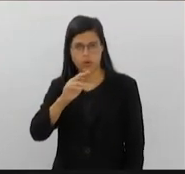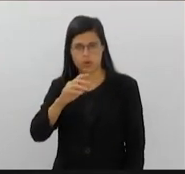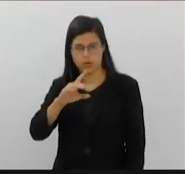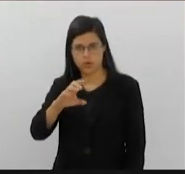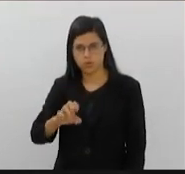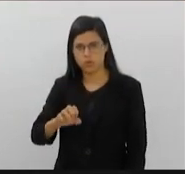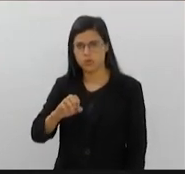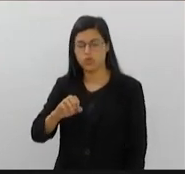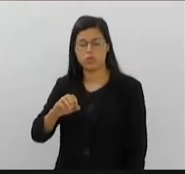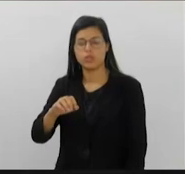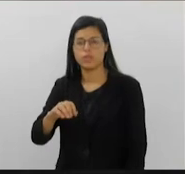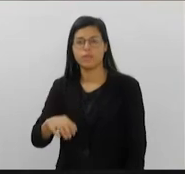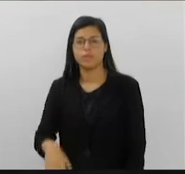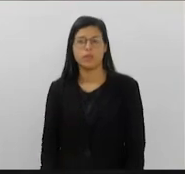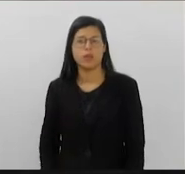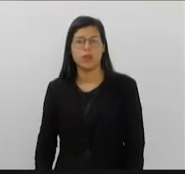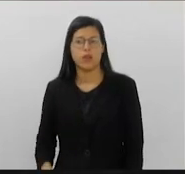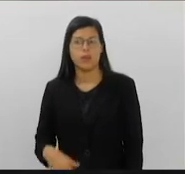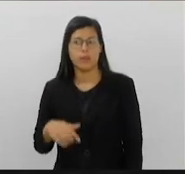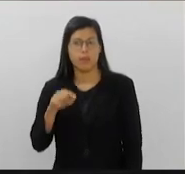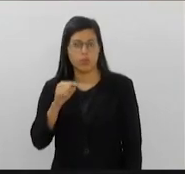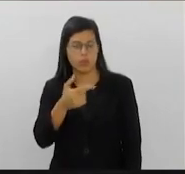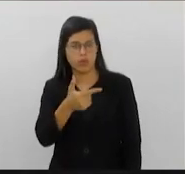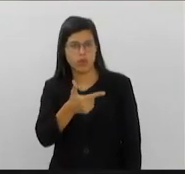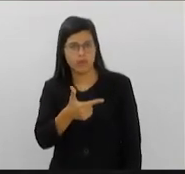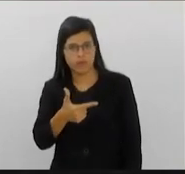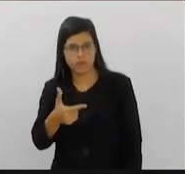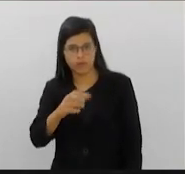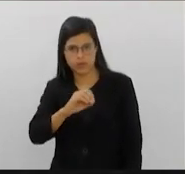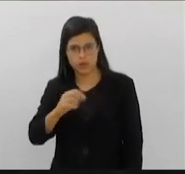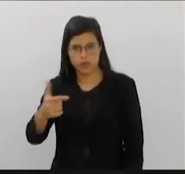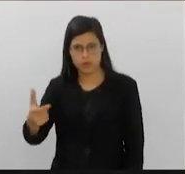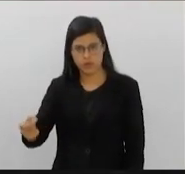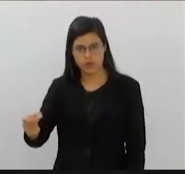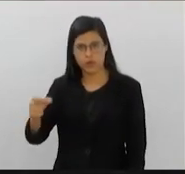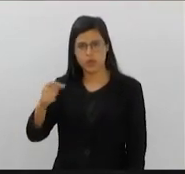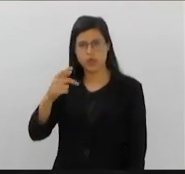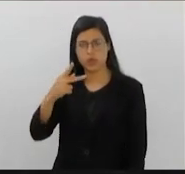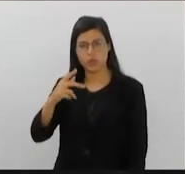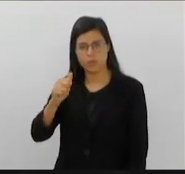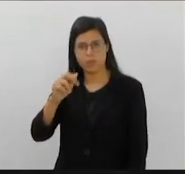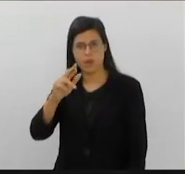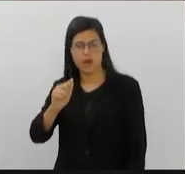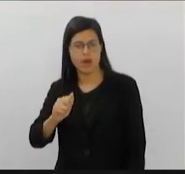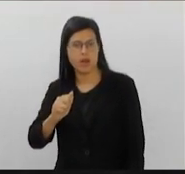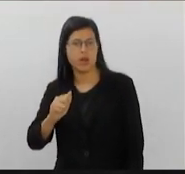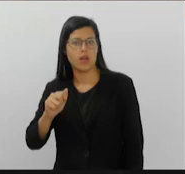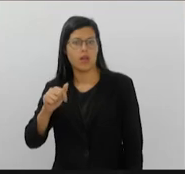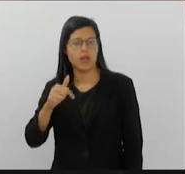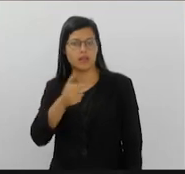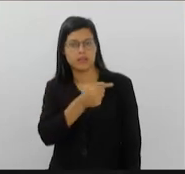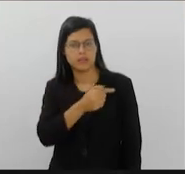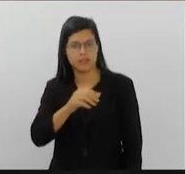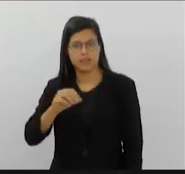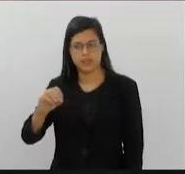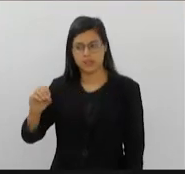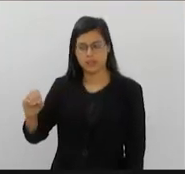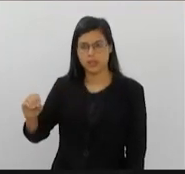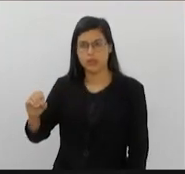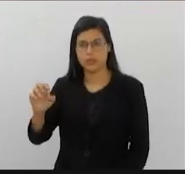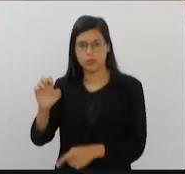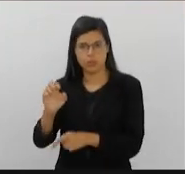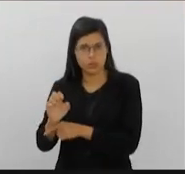tivemos 1.020 pessoas lá no estado do Pará, na nossa pré-cúpula, 700 desses sendo jovens do estado do Pará, de